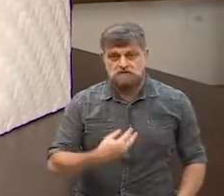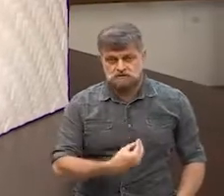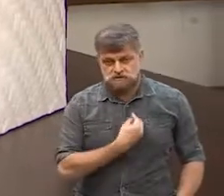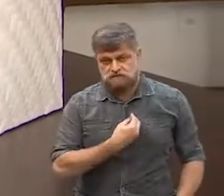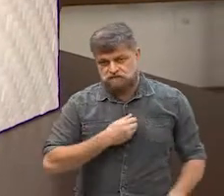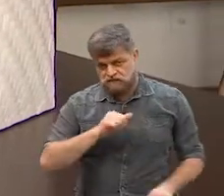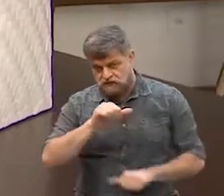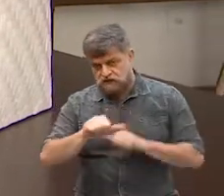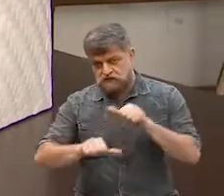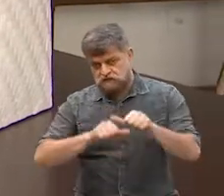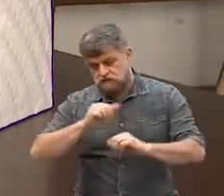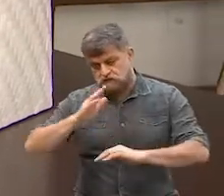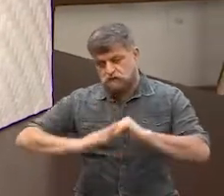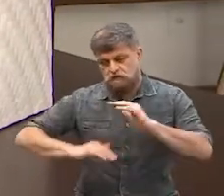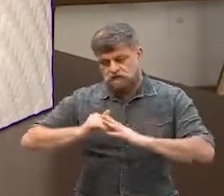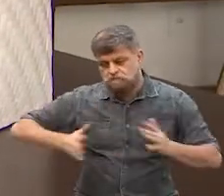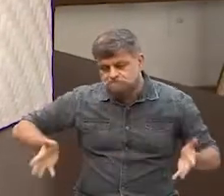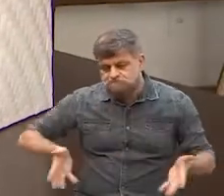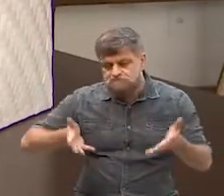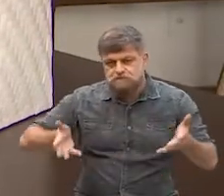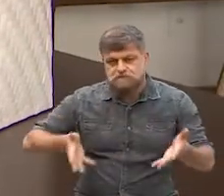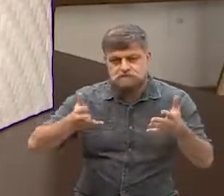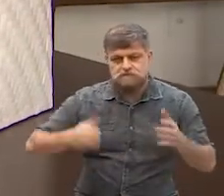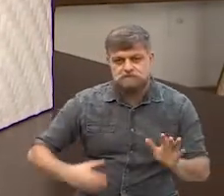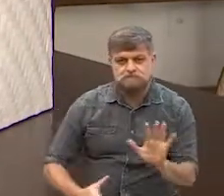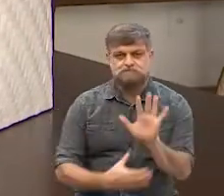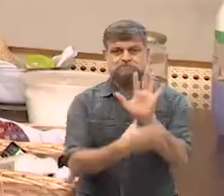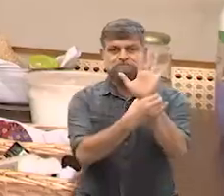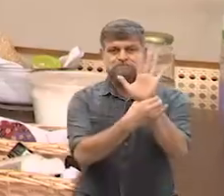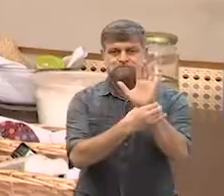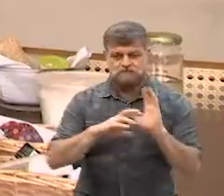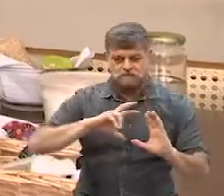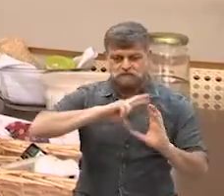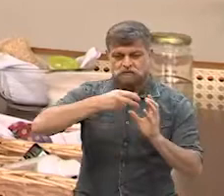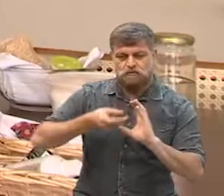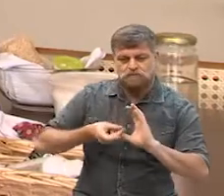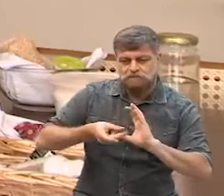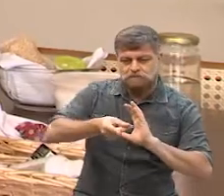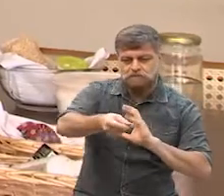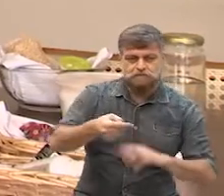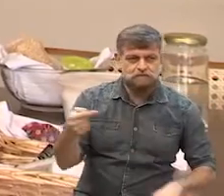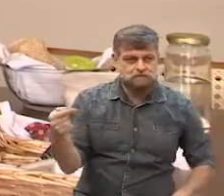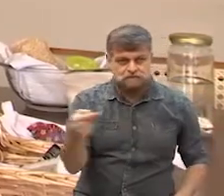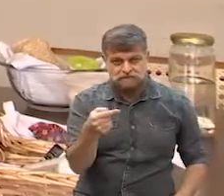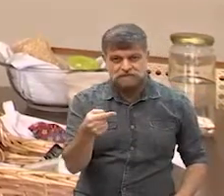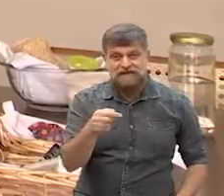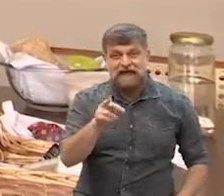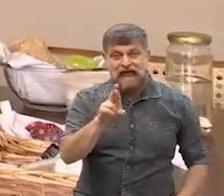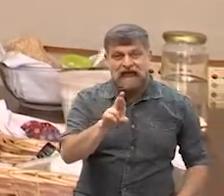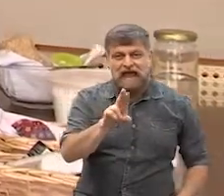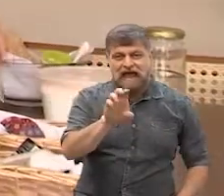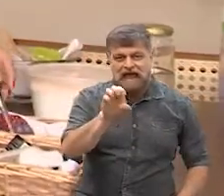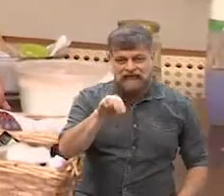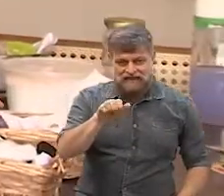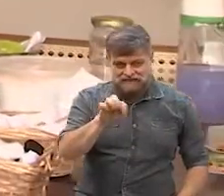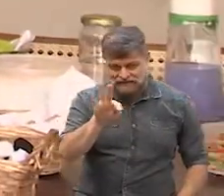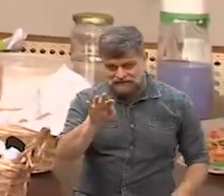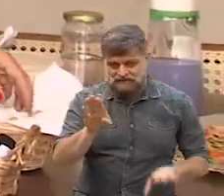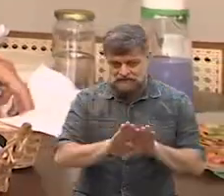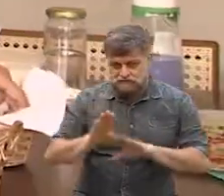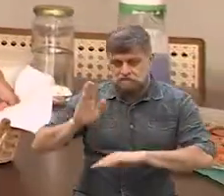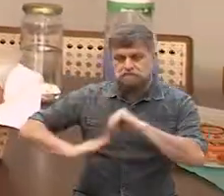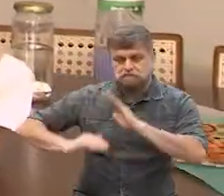com práticas que incentivem a sustentabilidade. A Renata passou também a produzir muito do que a